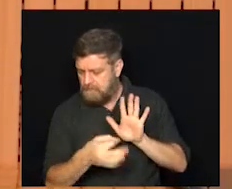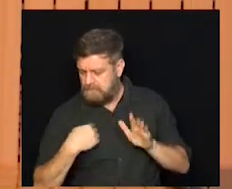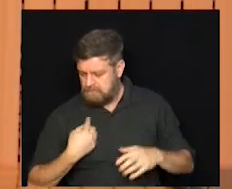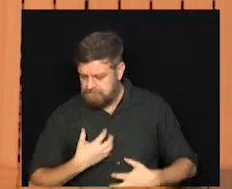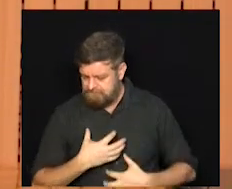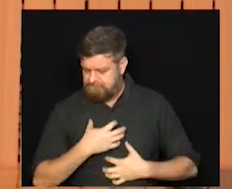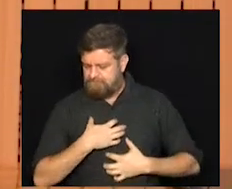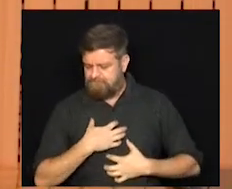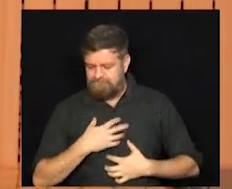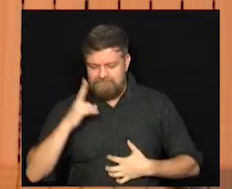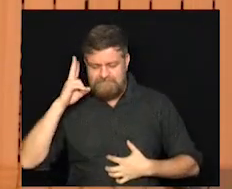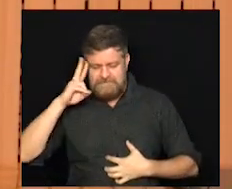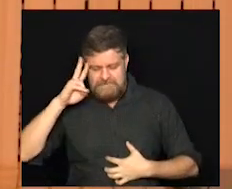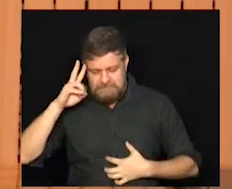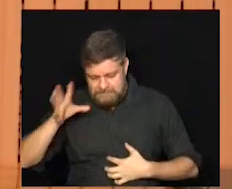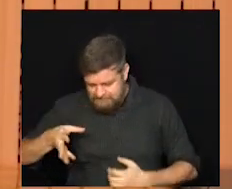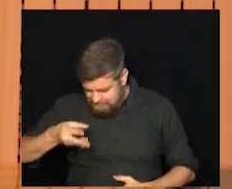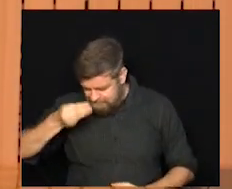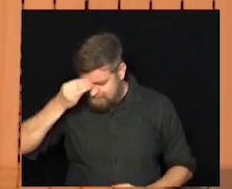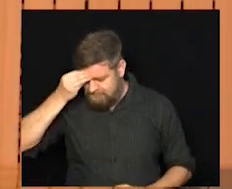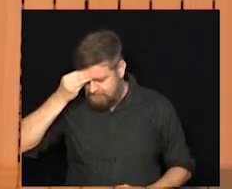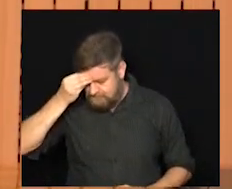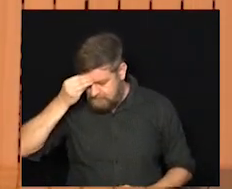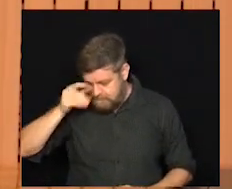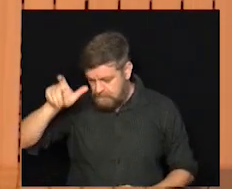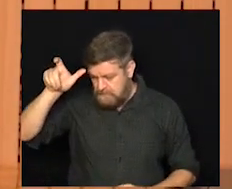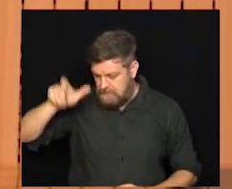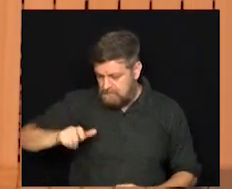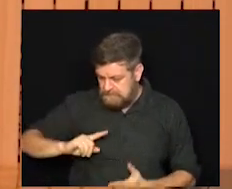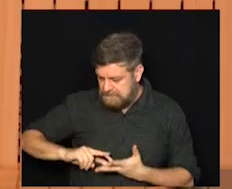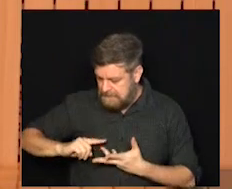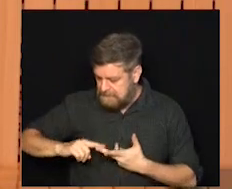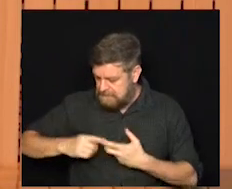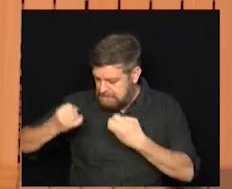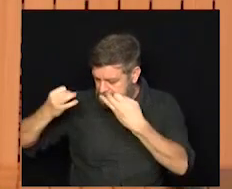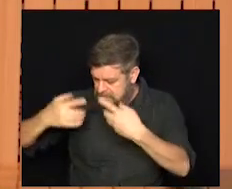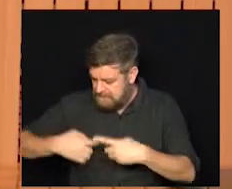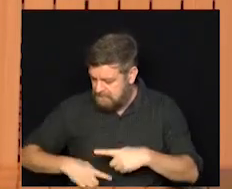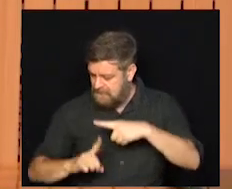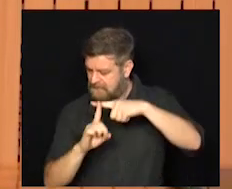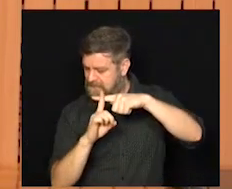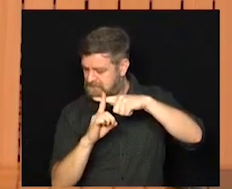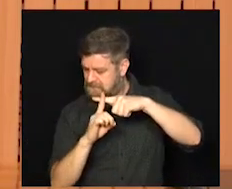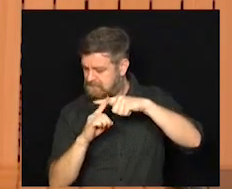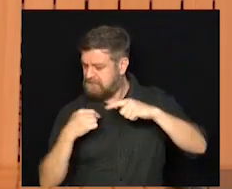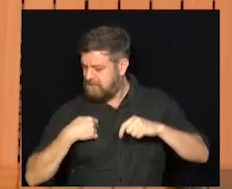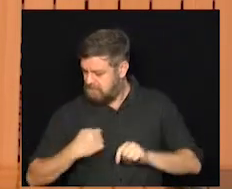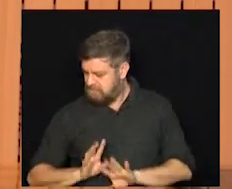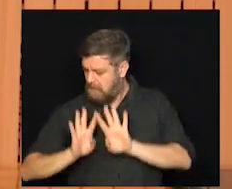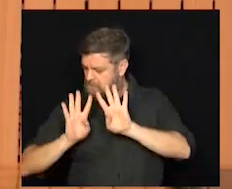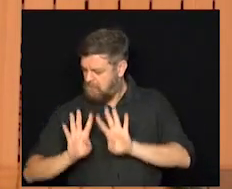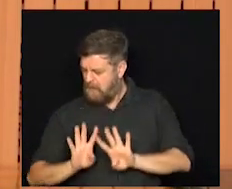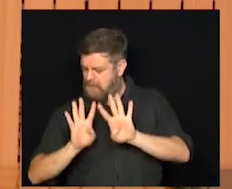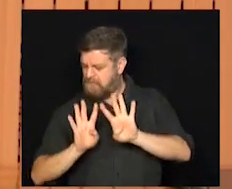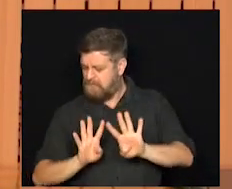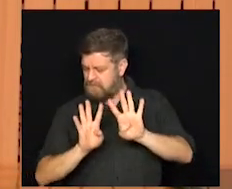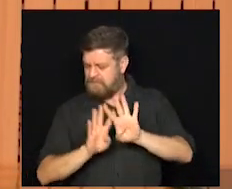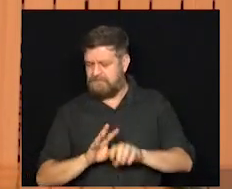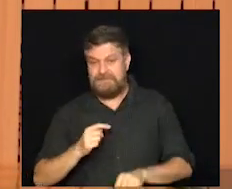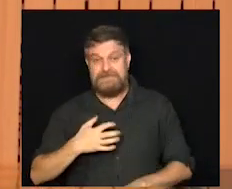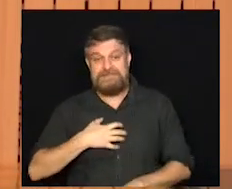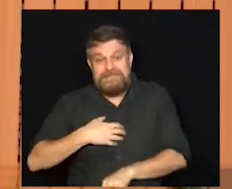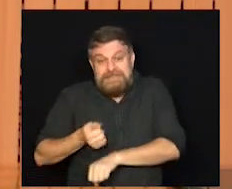reaviva a memória, quando o senhor falava destas manifestações com as cruzes, das quais eu participei, me